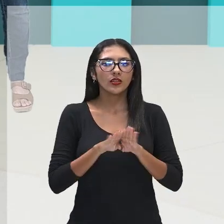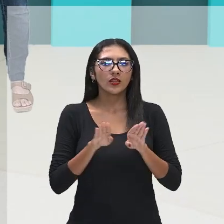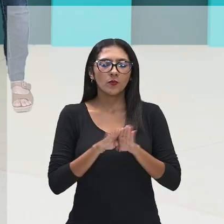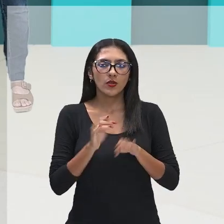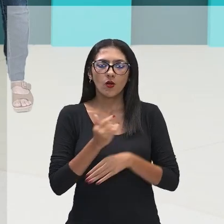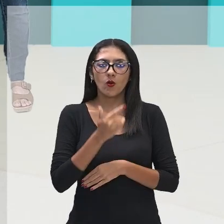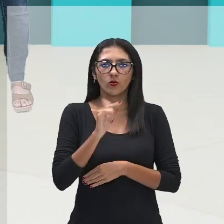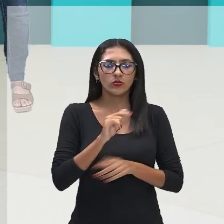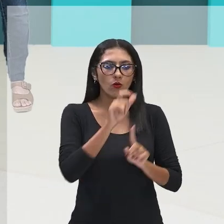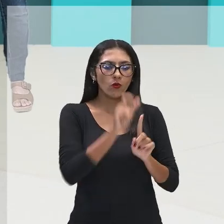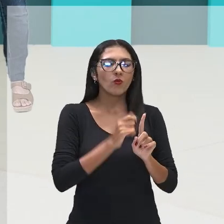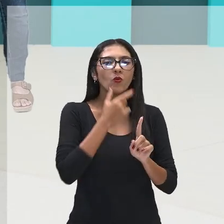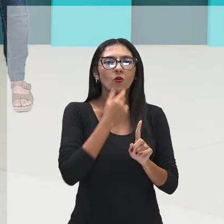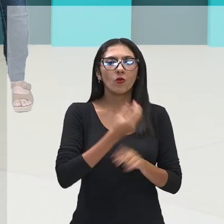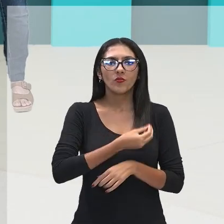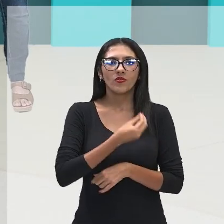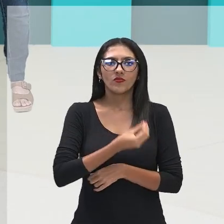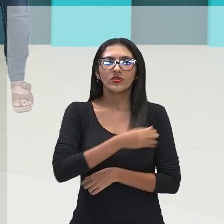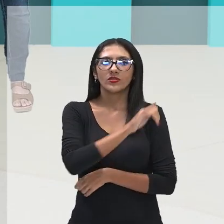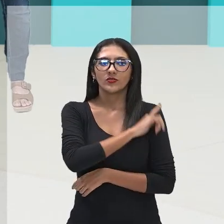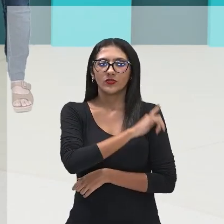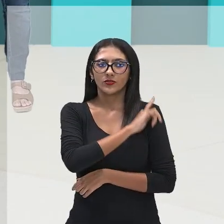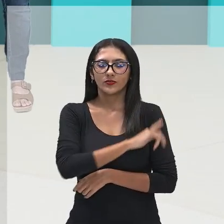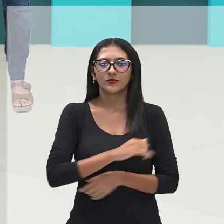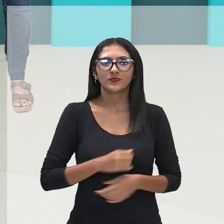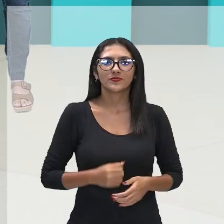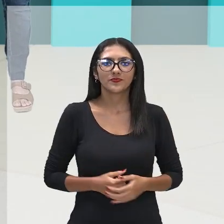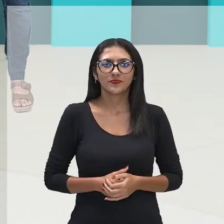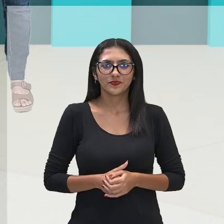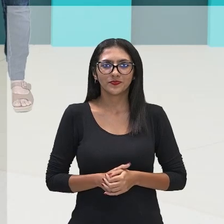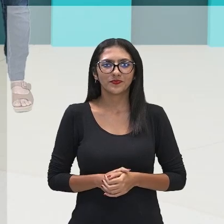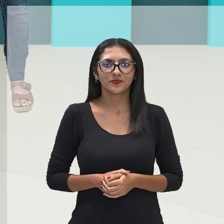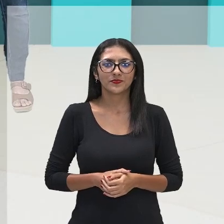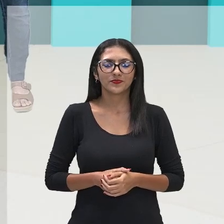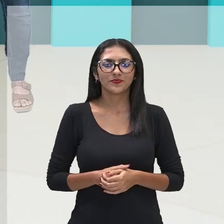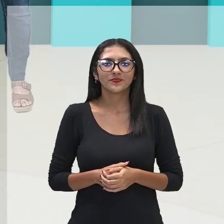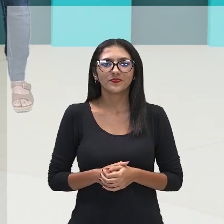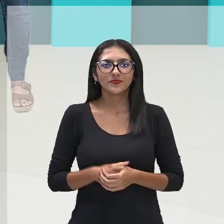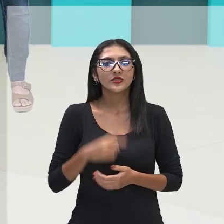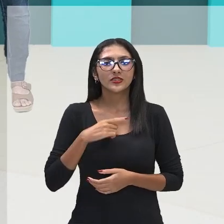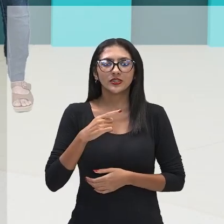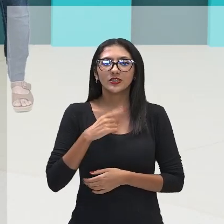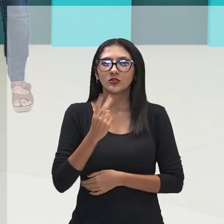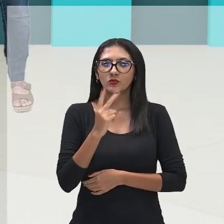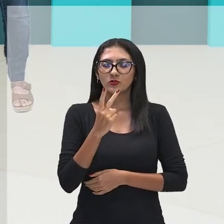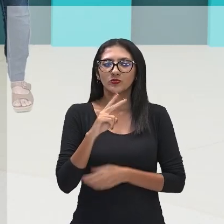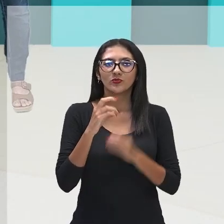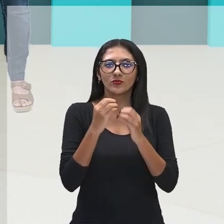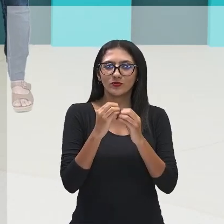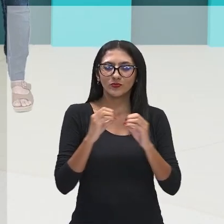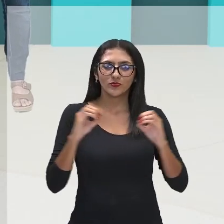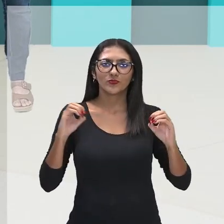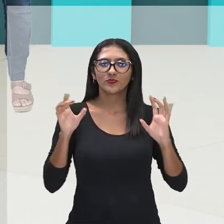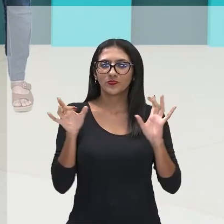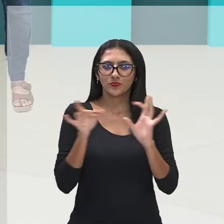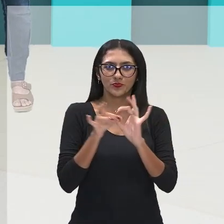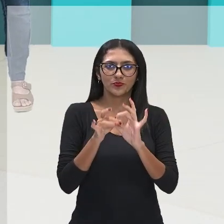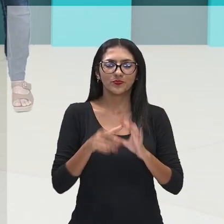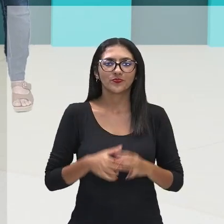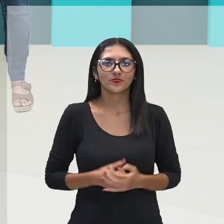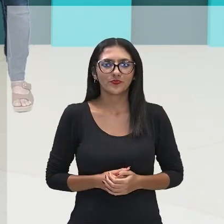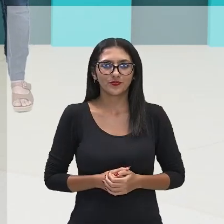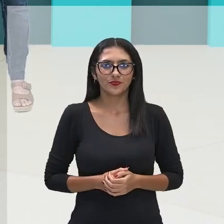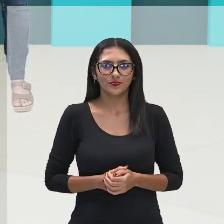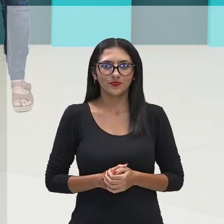Janeiro também apresenta verbo. Já entendi, professora, que nesta construção aí eu tenho duas orações. Ok, beleza. Agora, nós